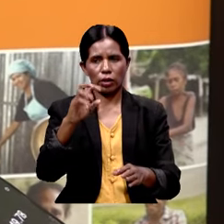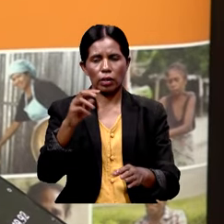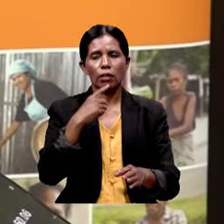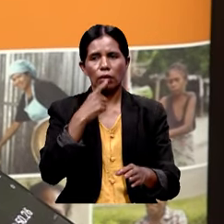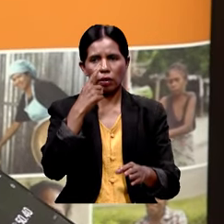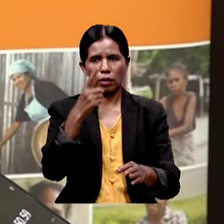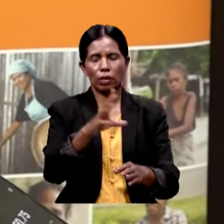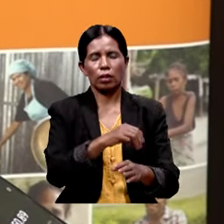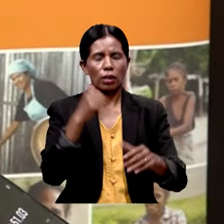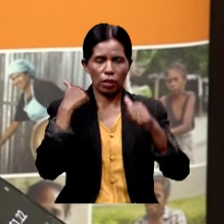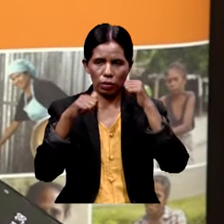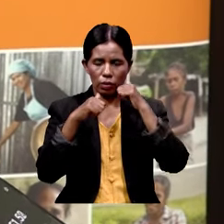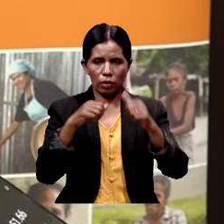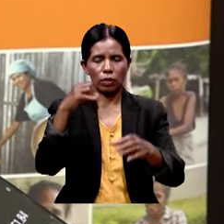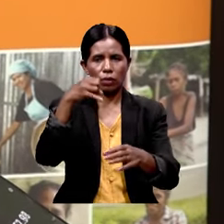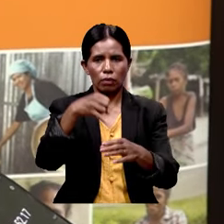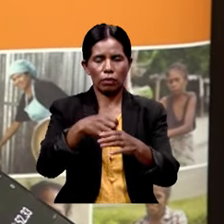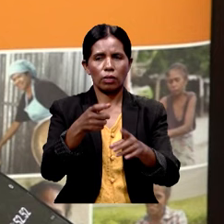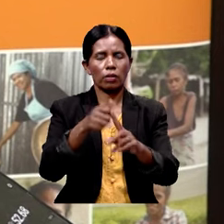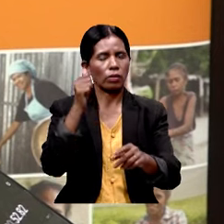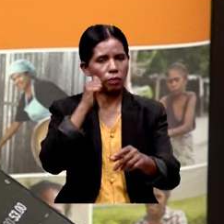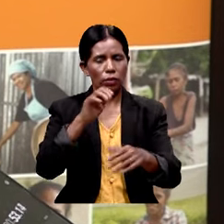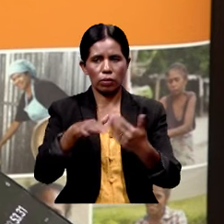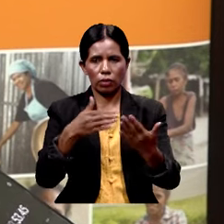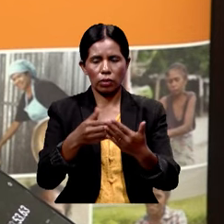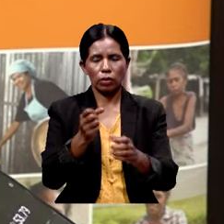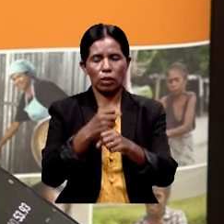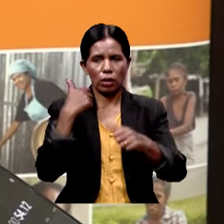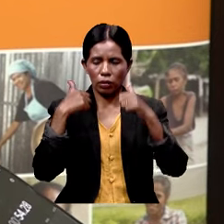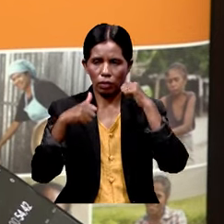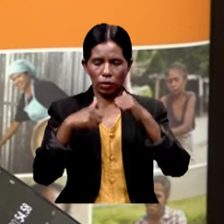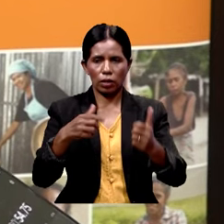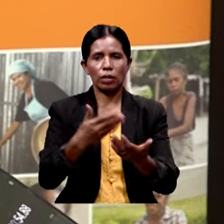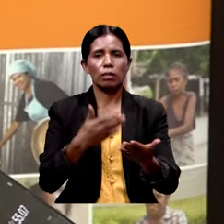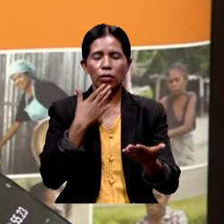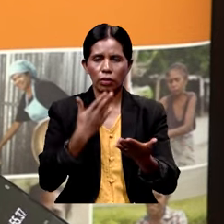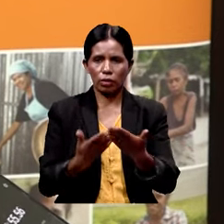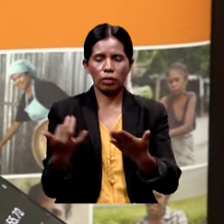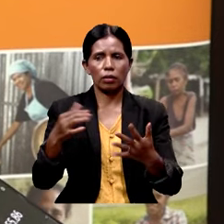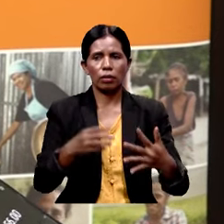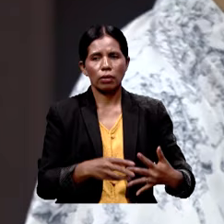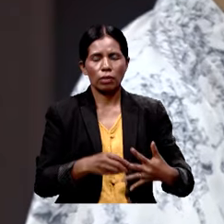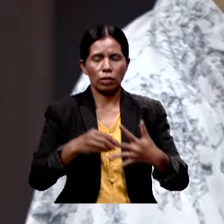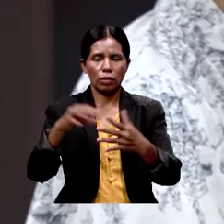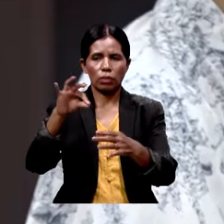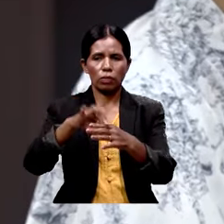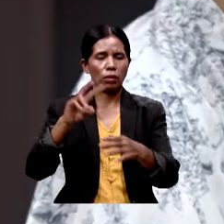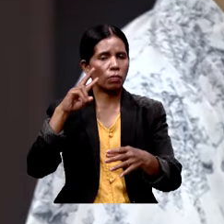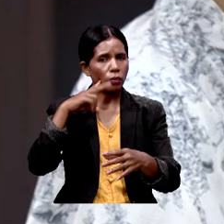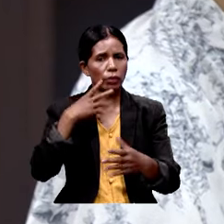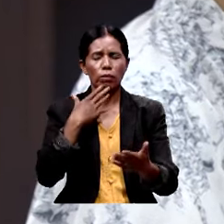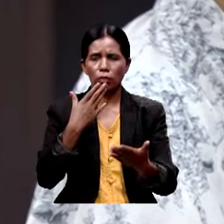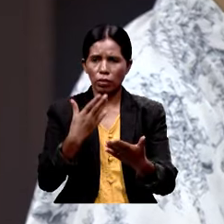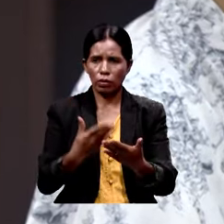Actuir, atividade né, envolve direito a feto sira, ou de halo atividade produtiva sira, liu horticultura né, bem que